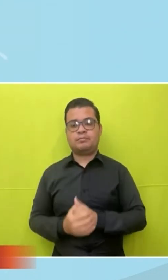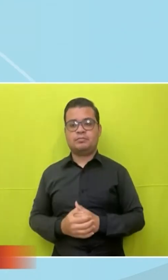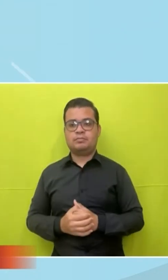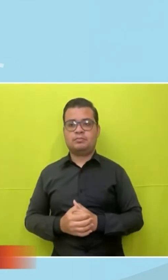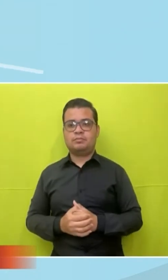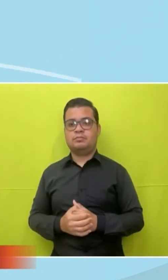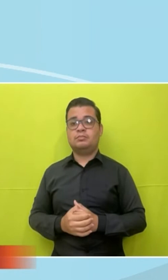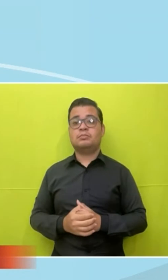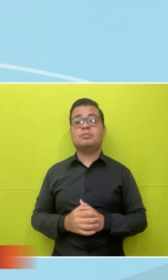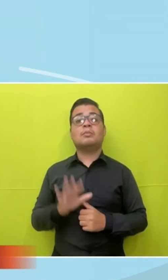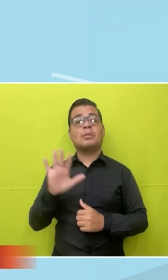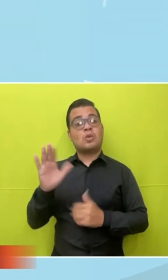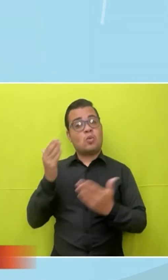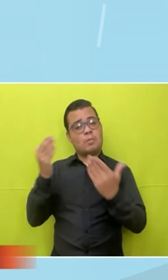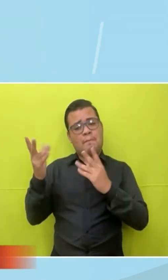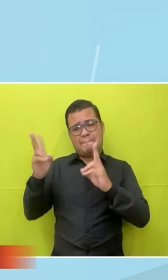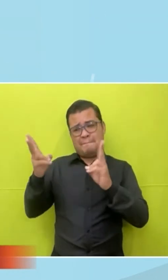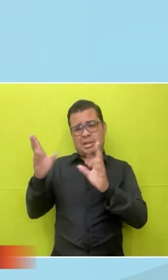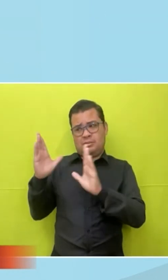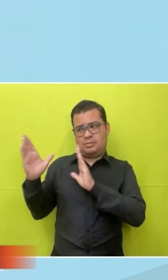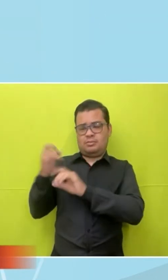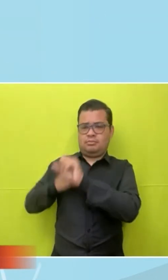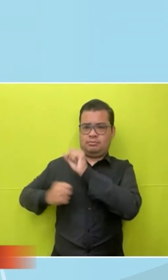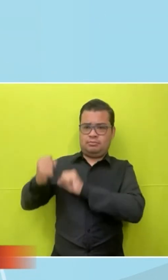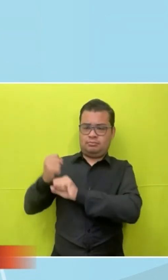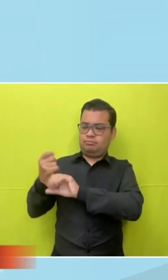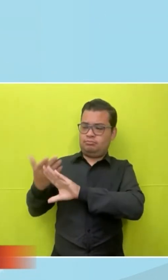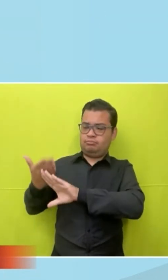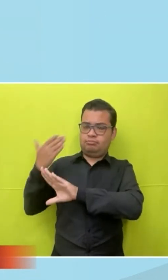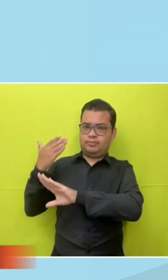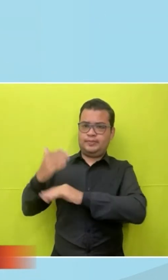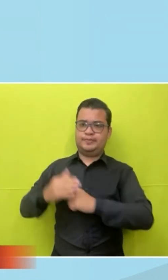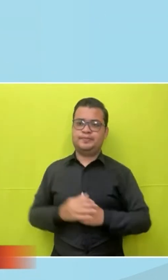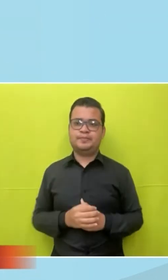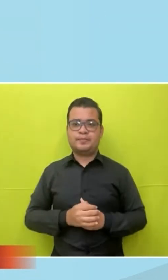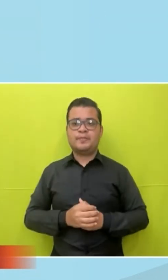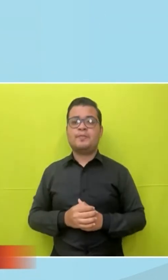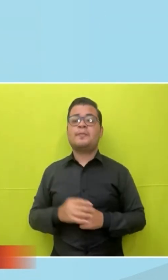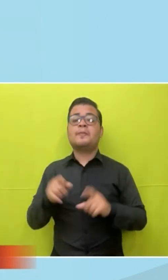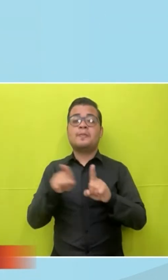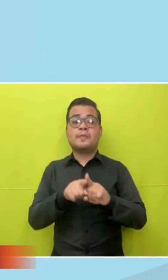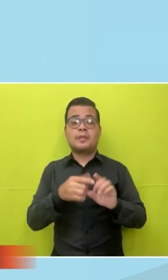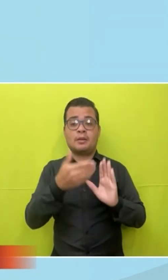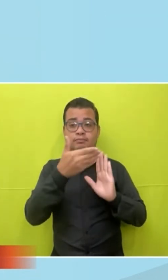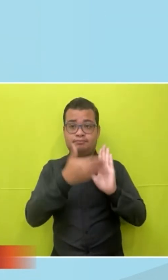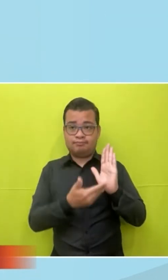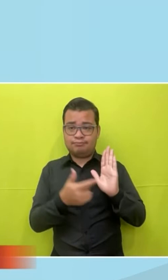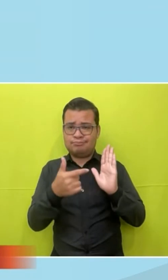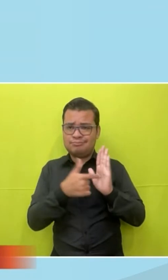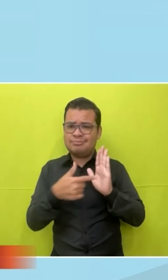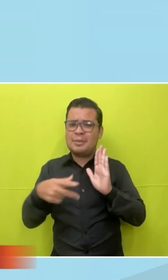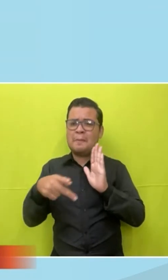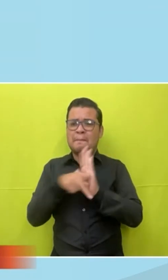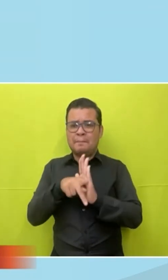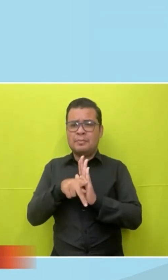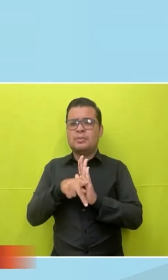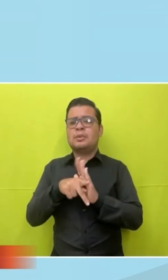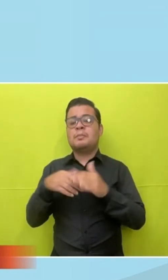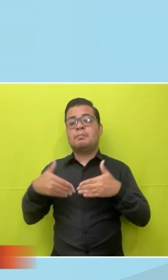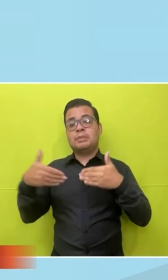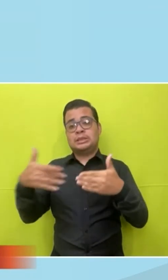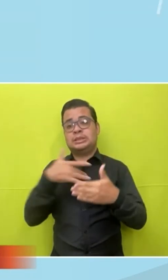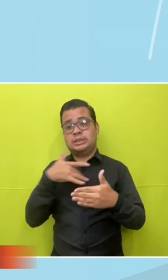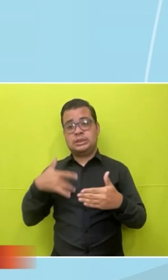em comparação com o mesmo período do ano passado. E conforme o boletim epidemiológico do Ministério da Saúde, Goiás